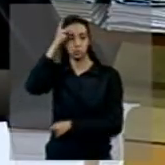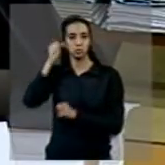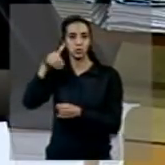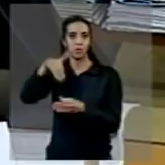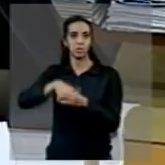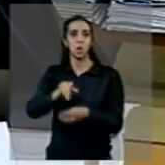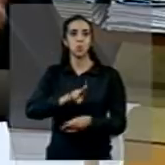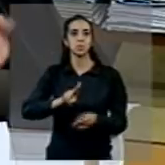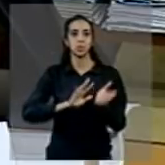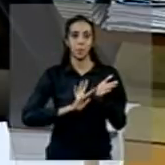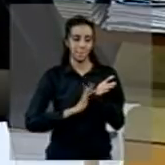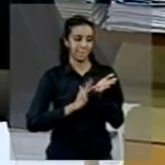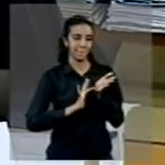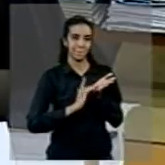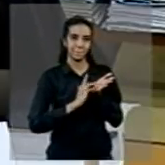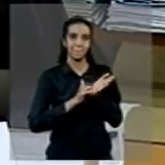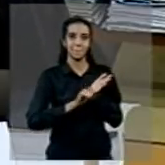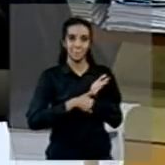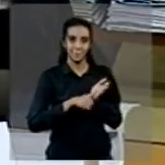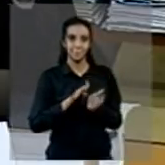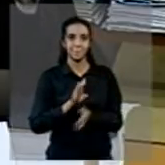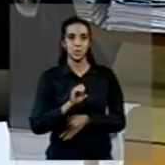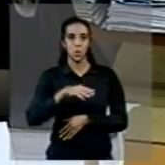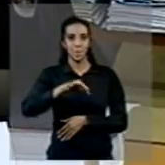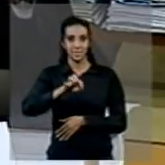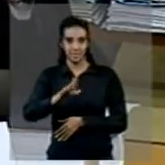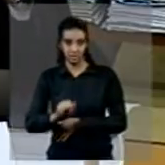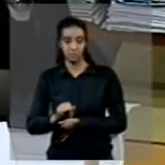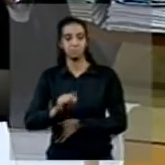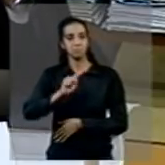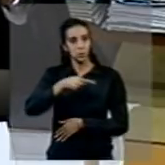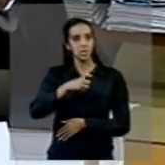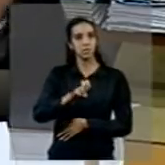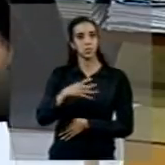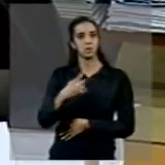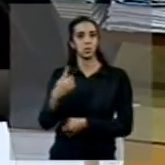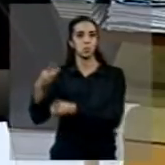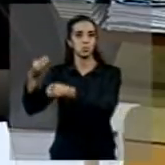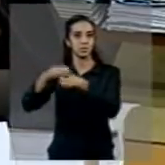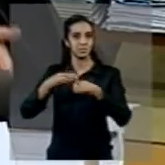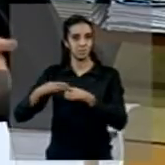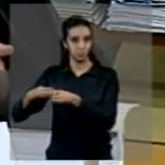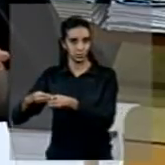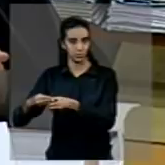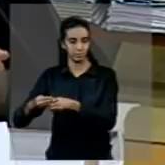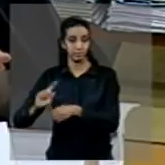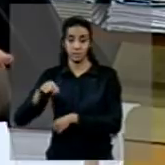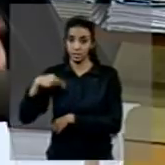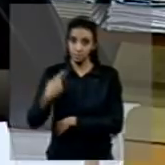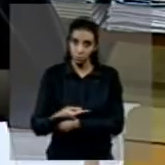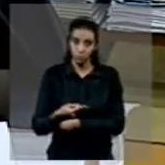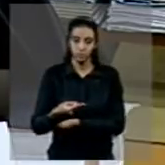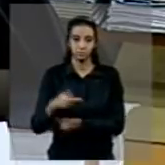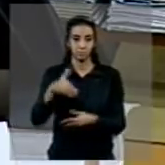da identificação biométrica em 1.541 municípios. Para as eleições que se avizinham, mais da metade